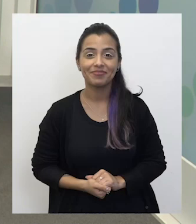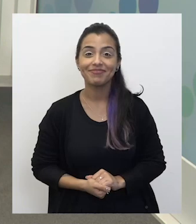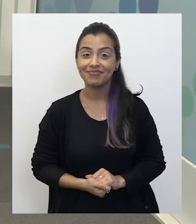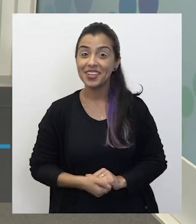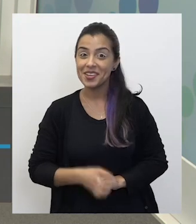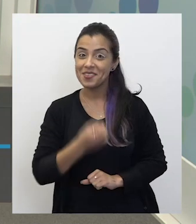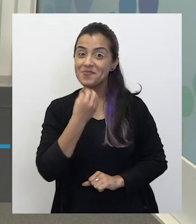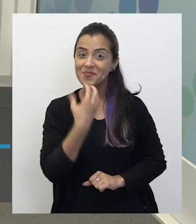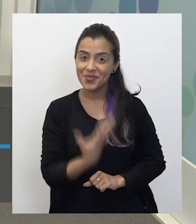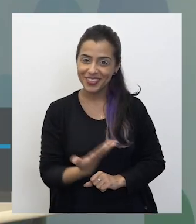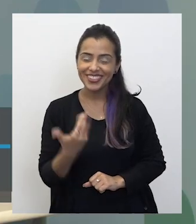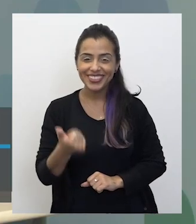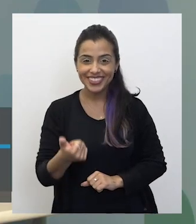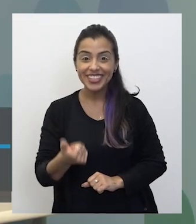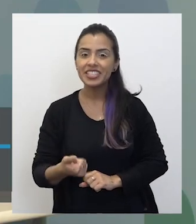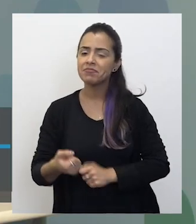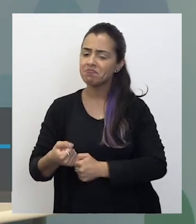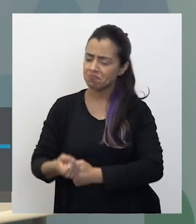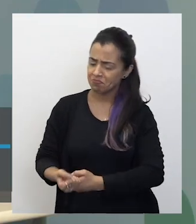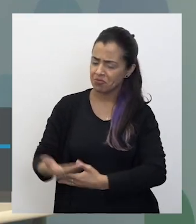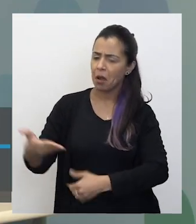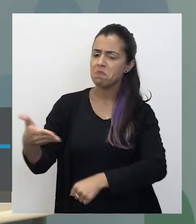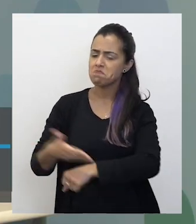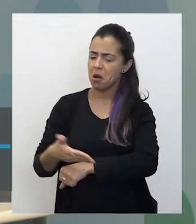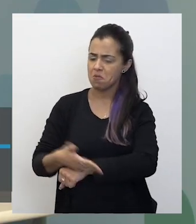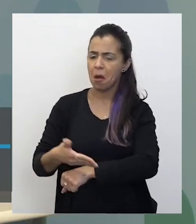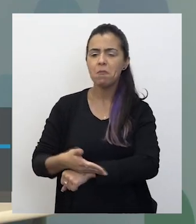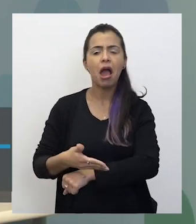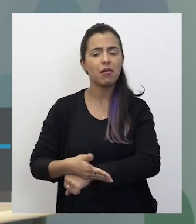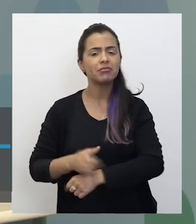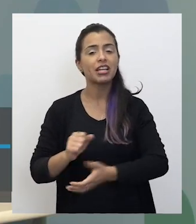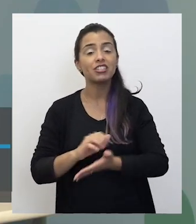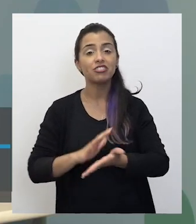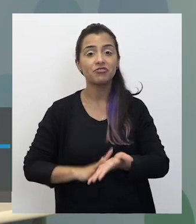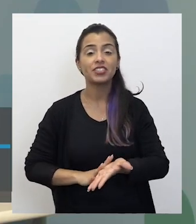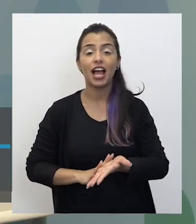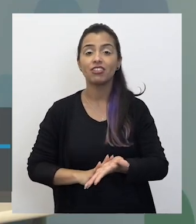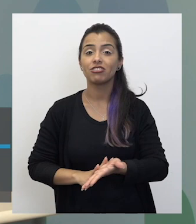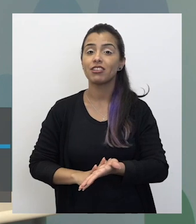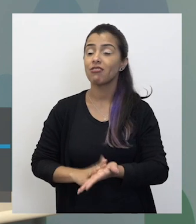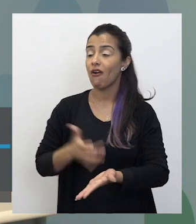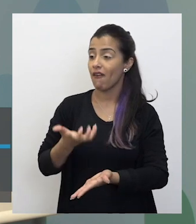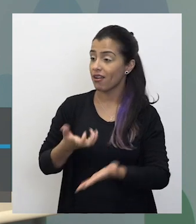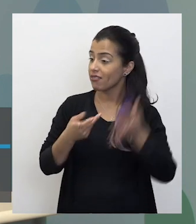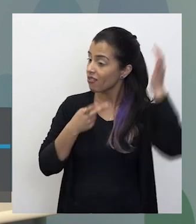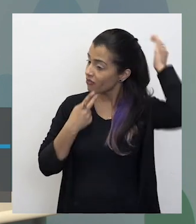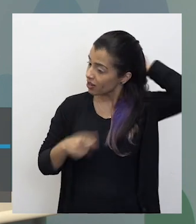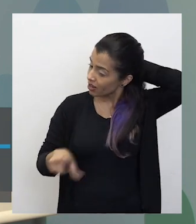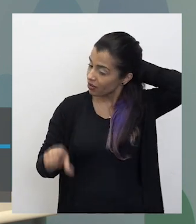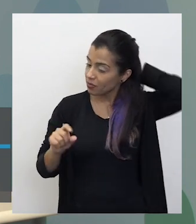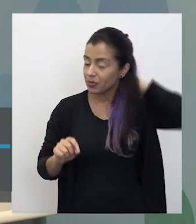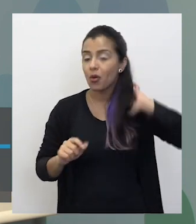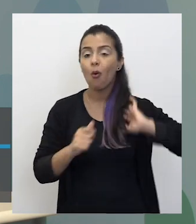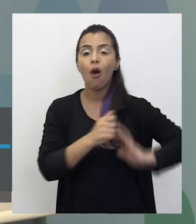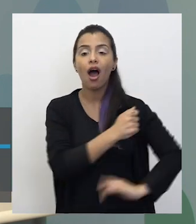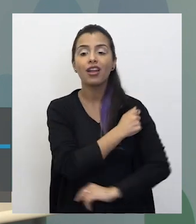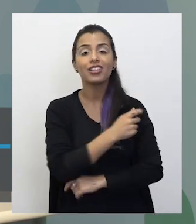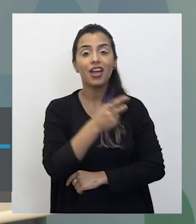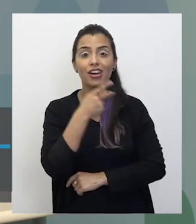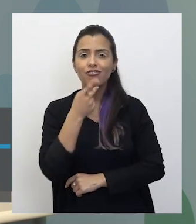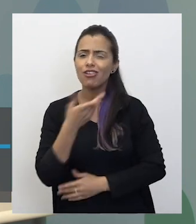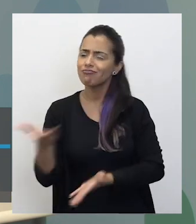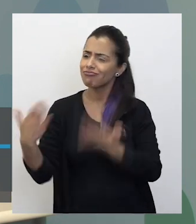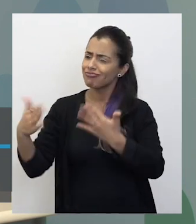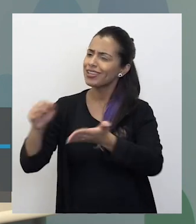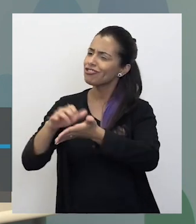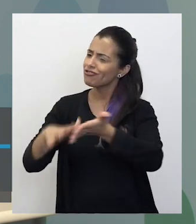Muito bem, professora, um grande número de alunos participando também dessa atividade. Vou deixar aqui registrado o aluno que pediu assim, traga mais